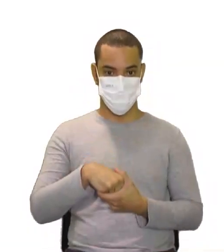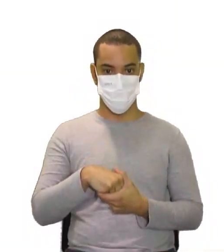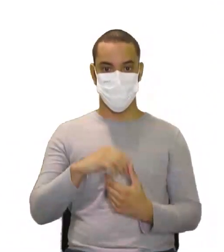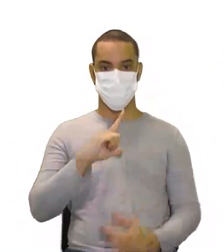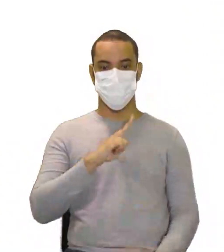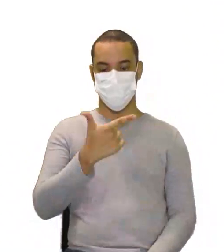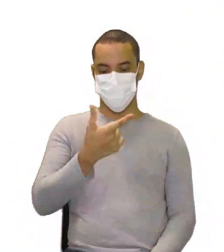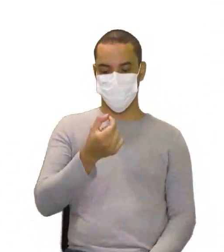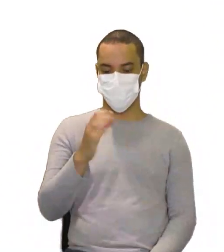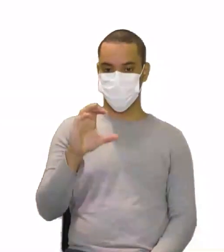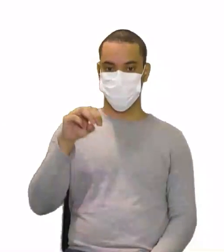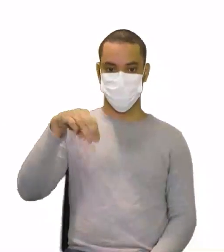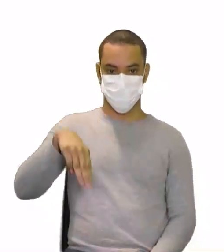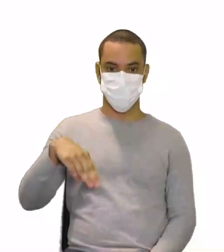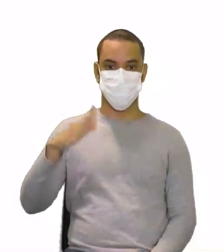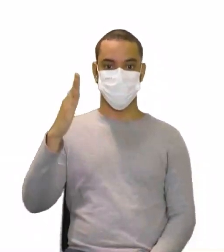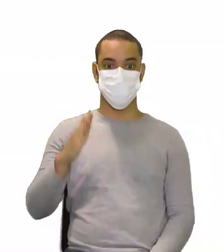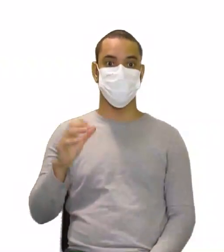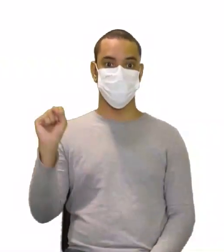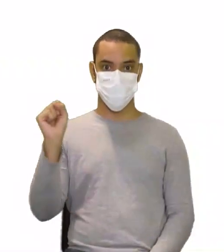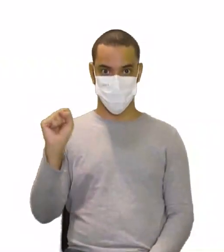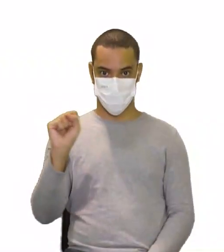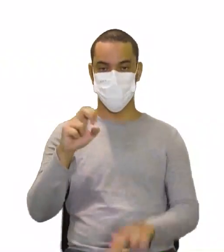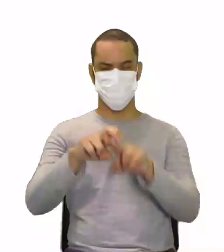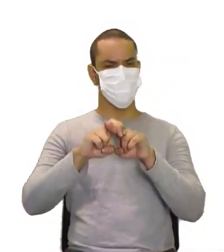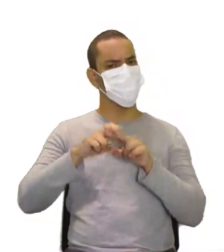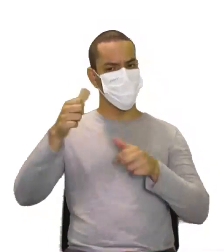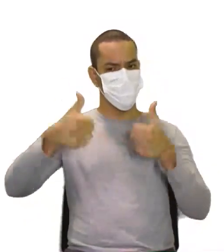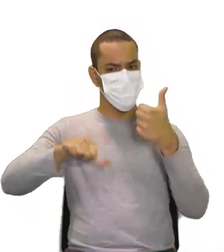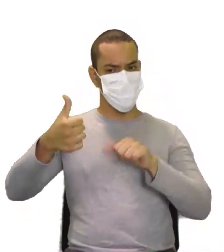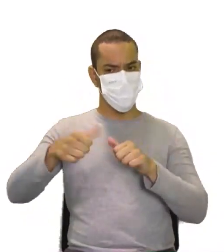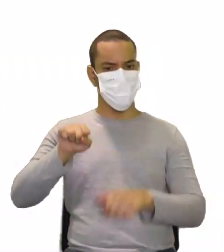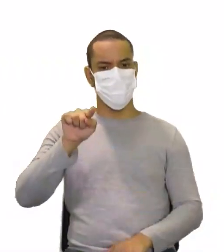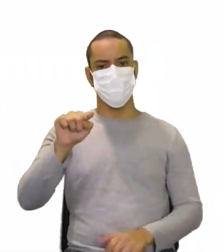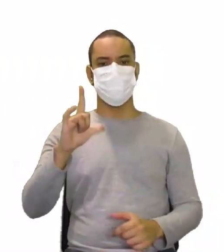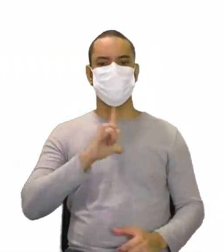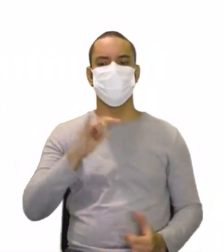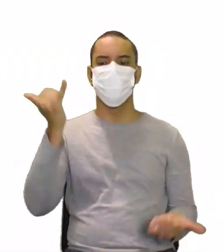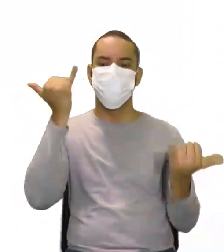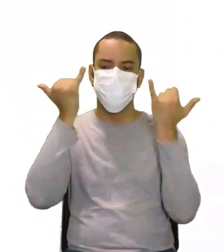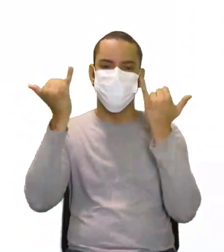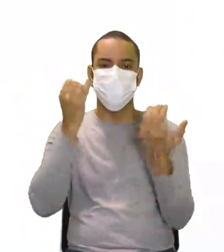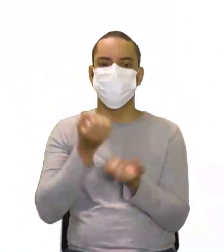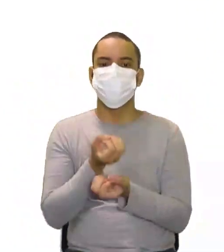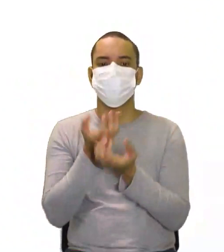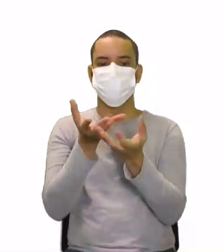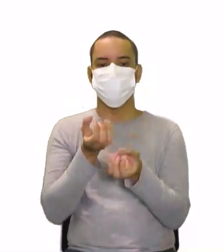20 centímetros por segundo. Então, analisem aí que ó, foi dados,